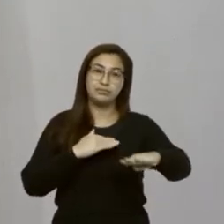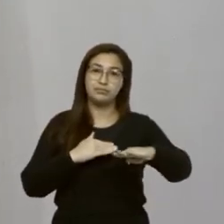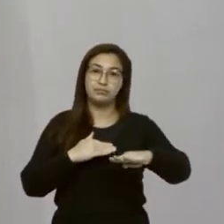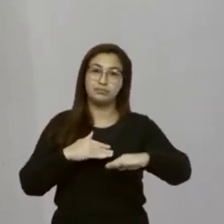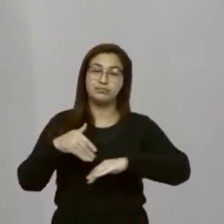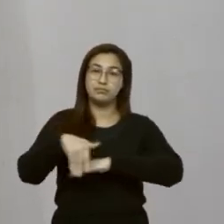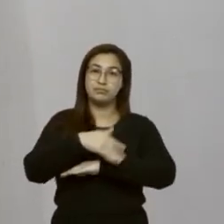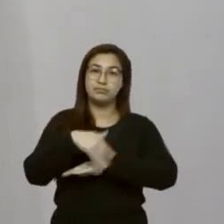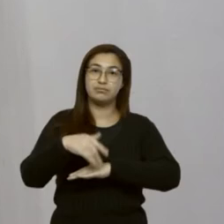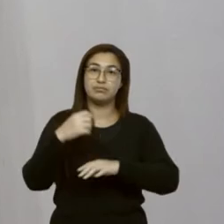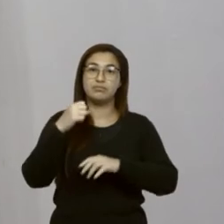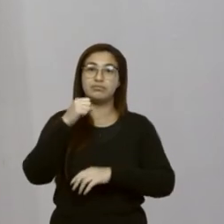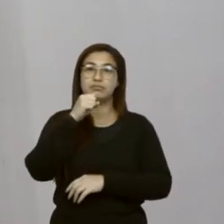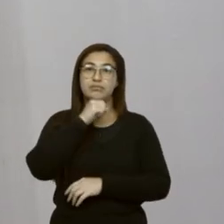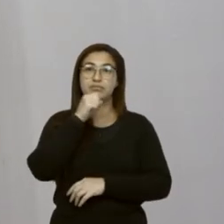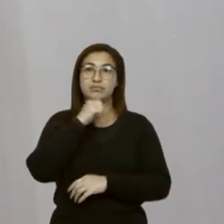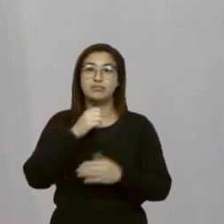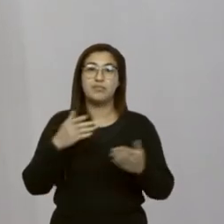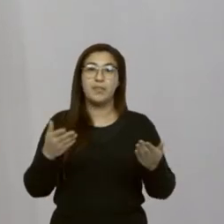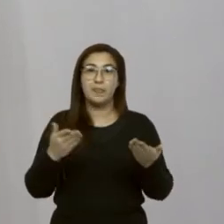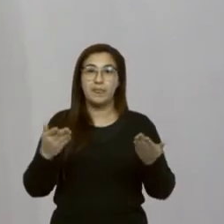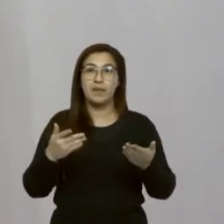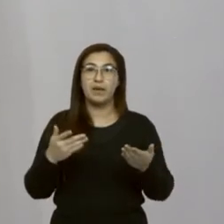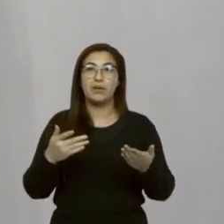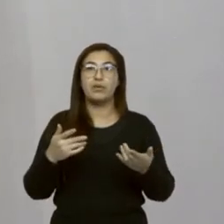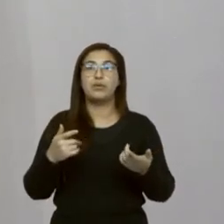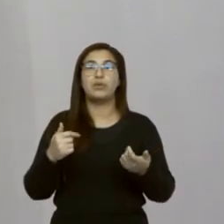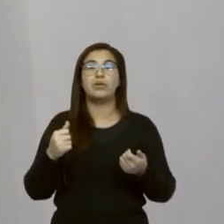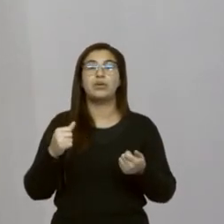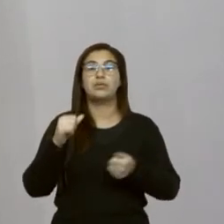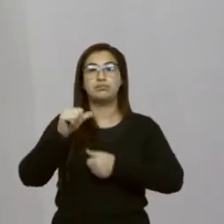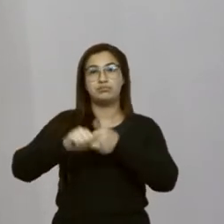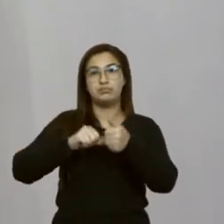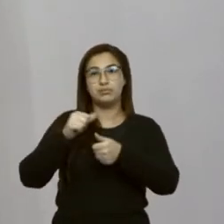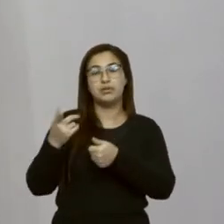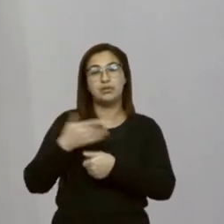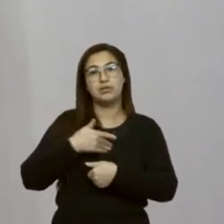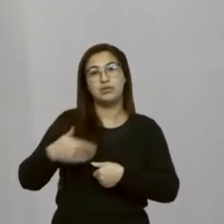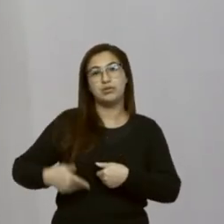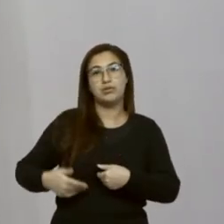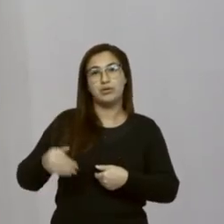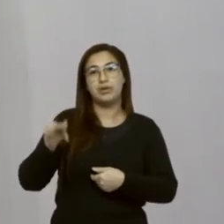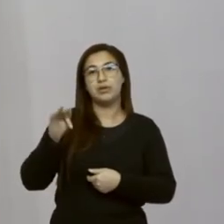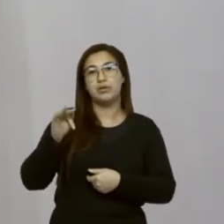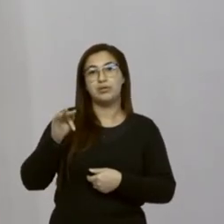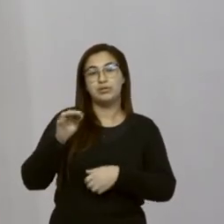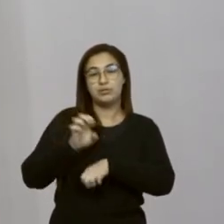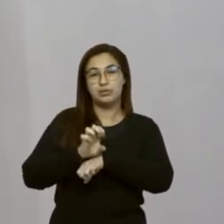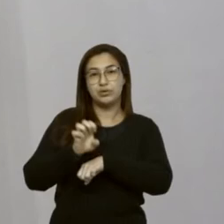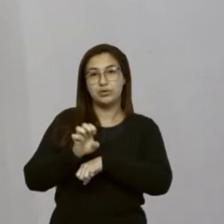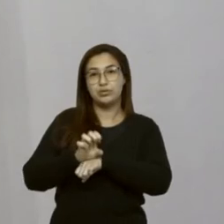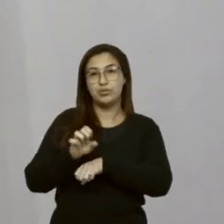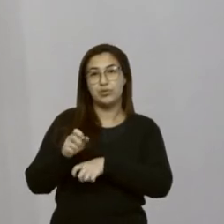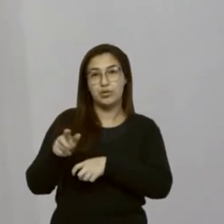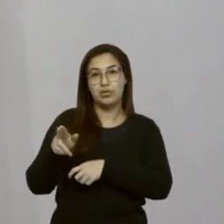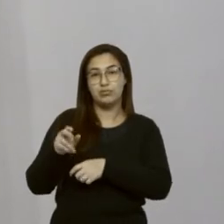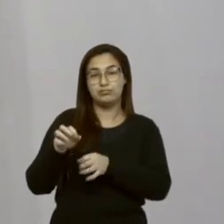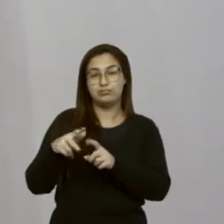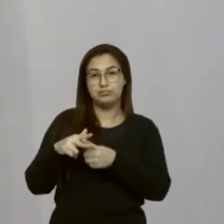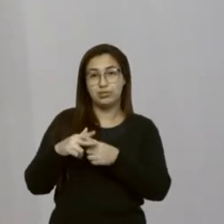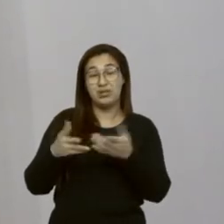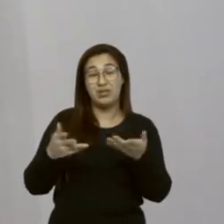nosso governo, governo Carlos Moisés. Por isso, a minha preocupação, senhor presidente, uma preocupação